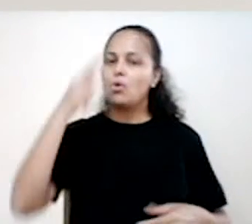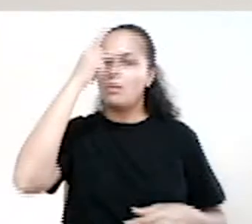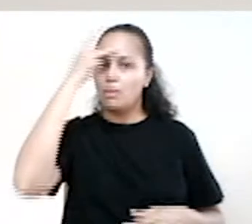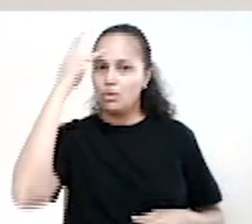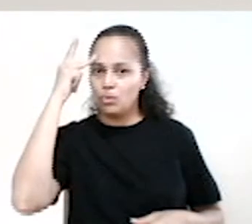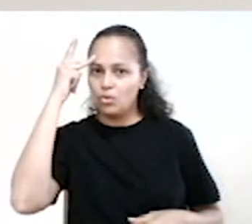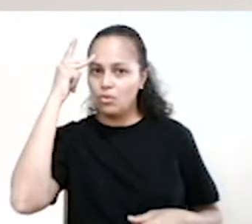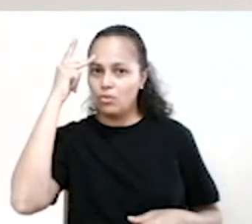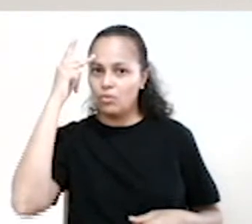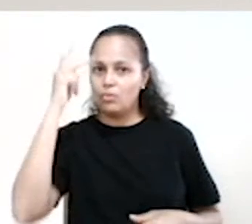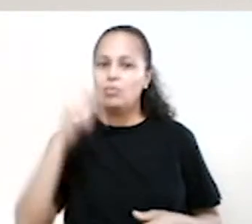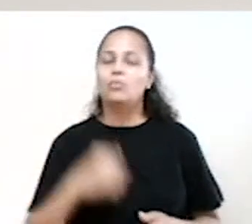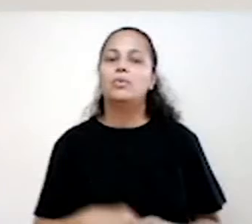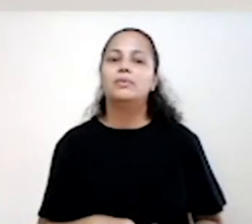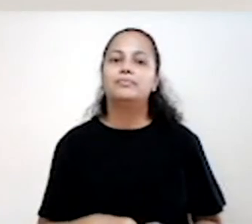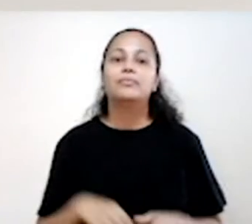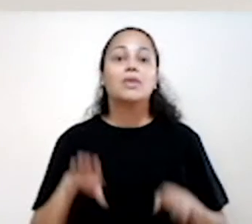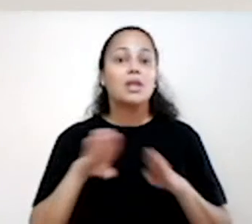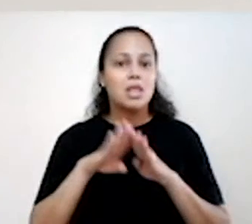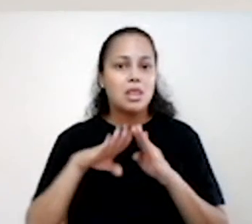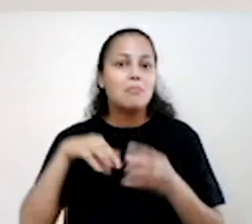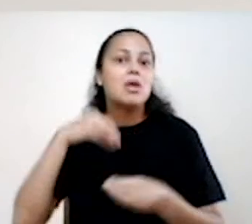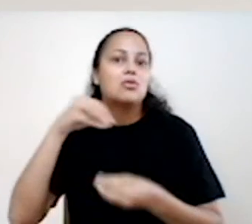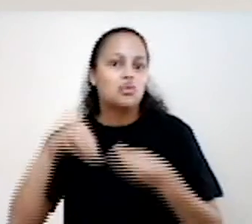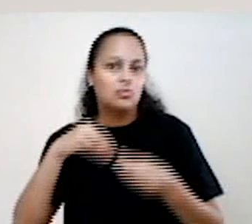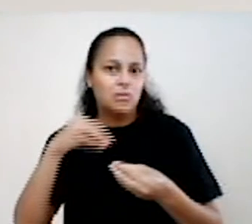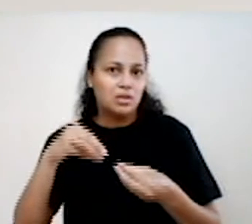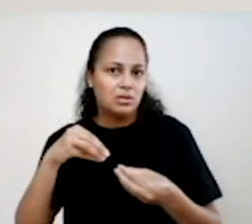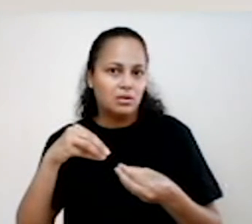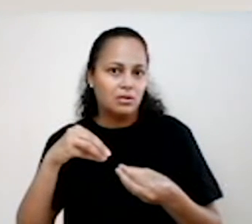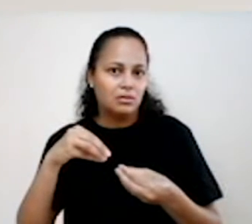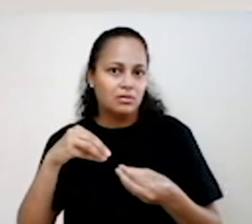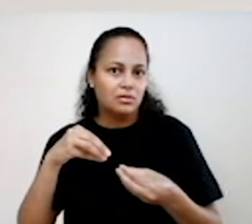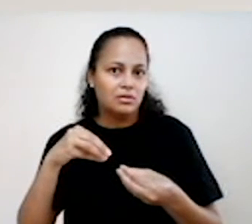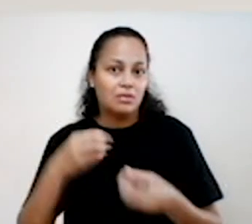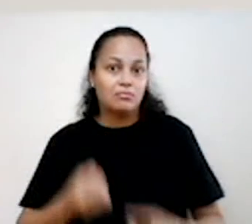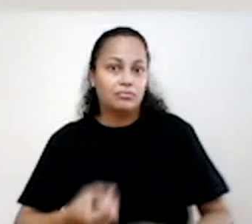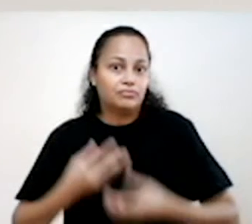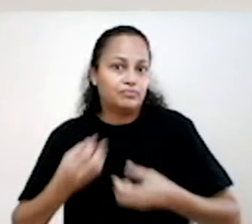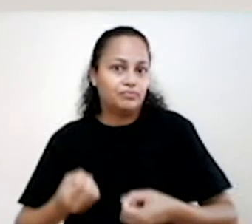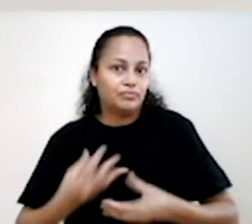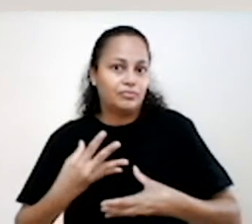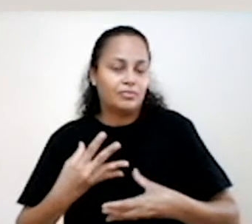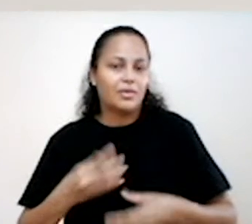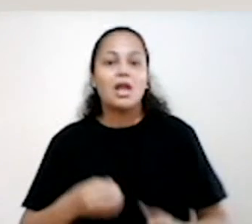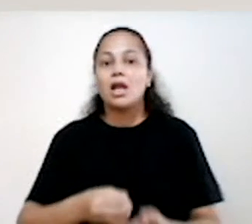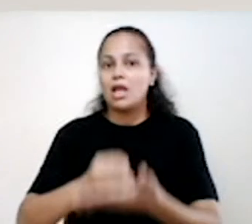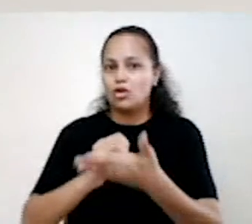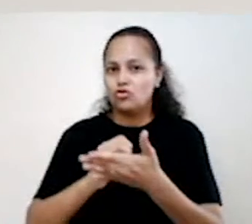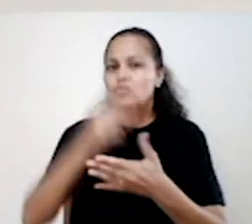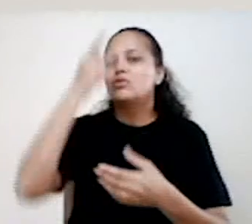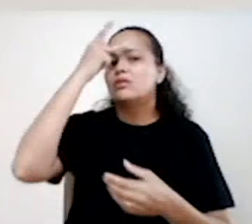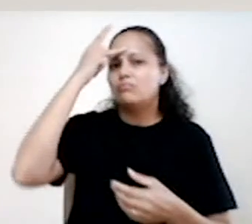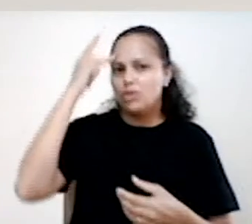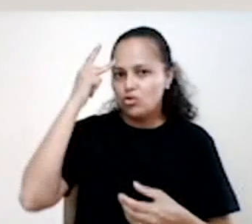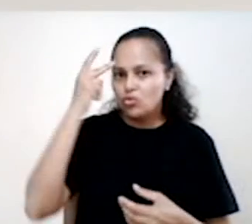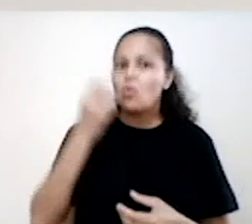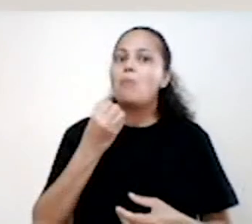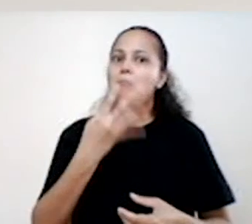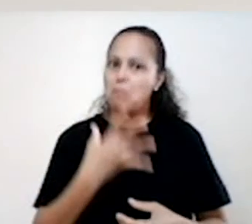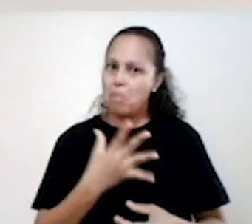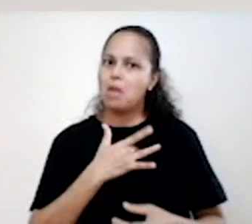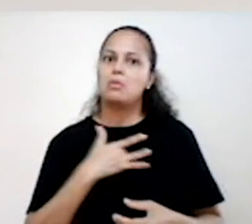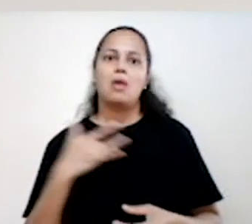pessoa, do liberamento de algumas substâncias no nosso corpo, que ajude a pessoa a sentir com